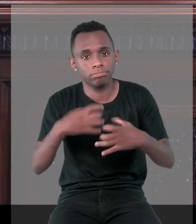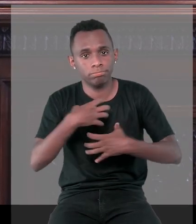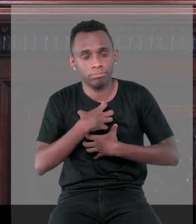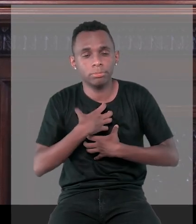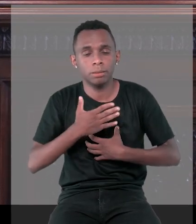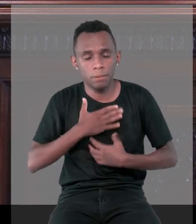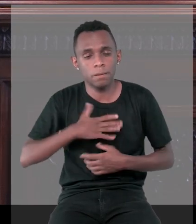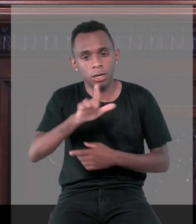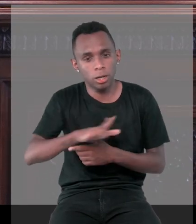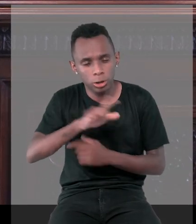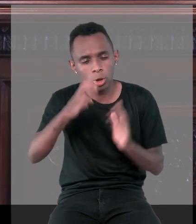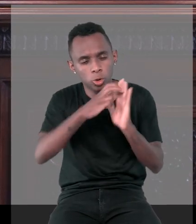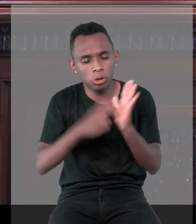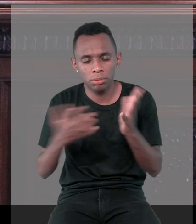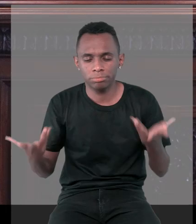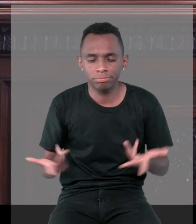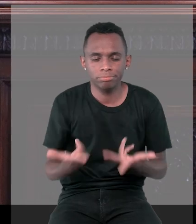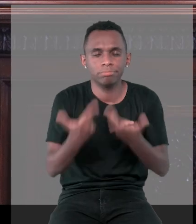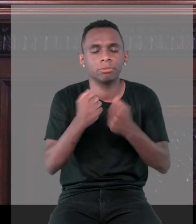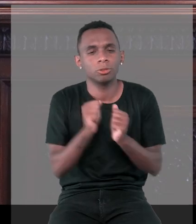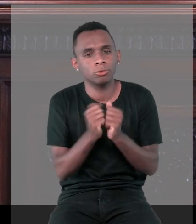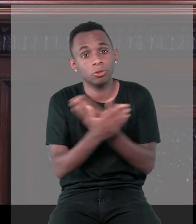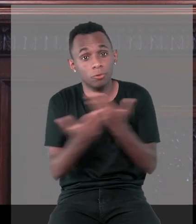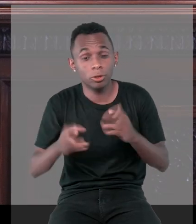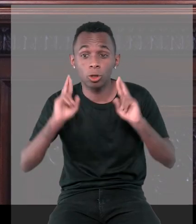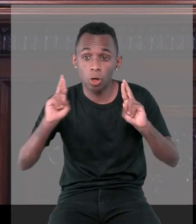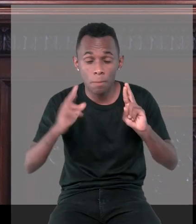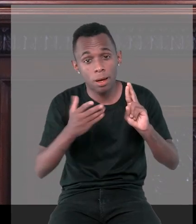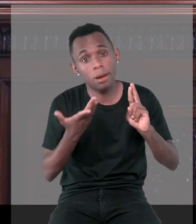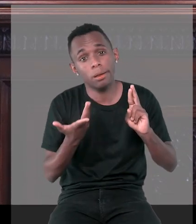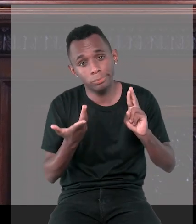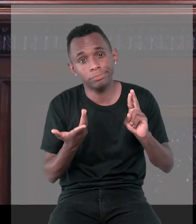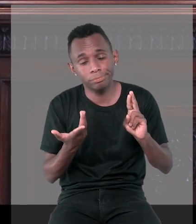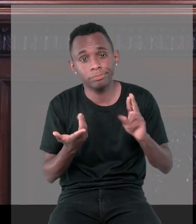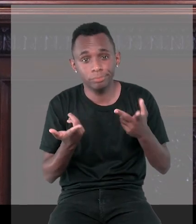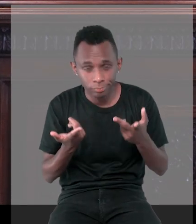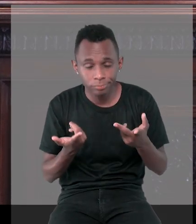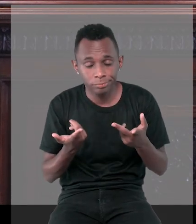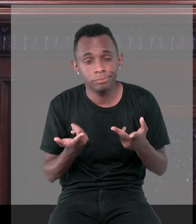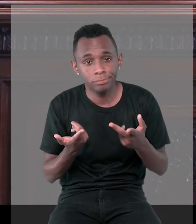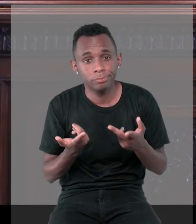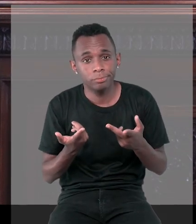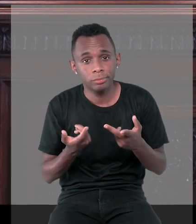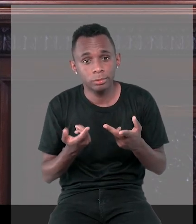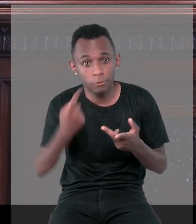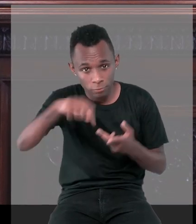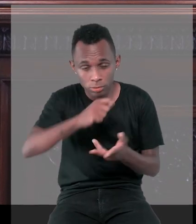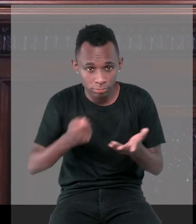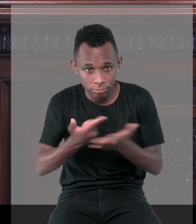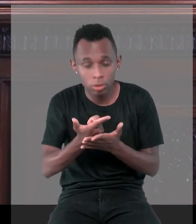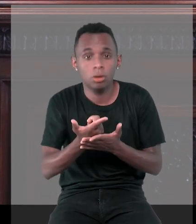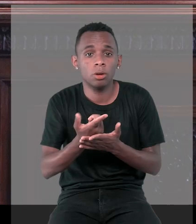minha literatura, essa manhã magnífica estar aqui. Espero que esse investimento de